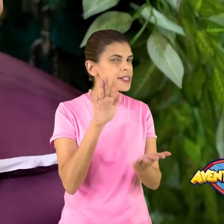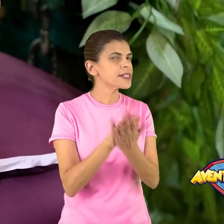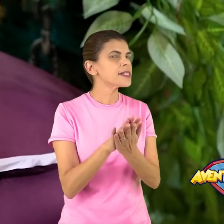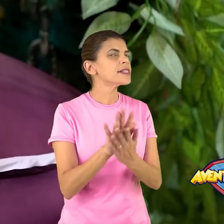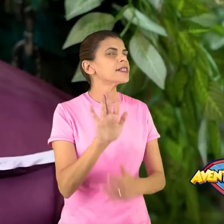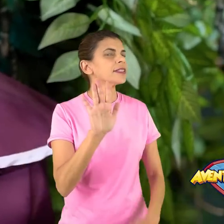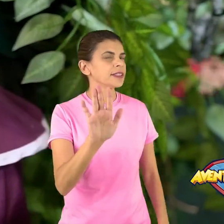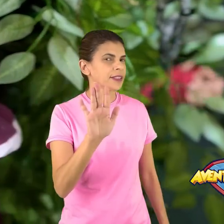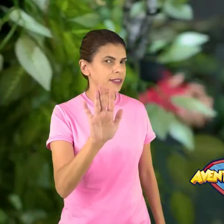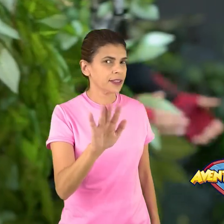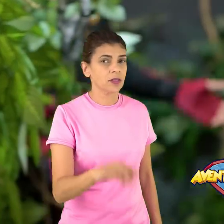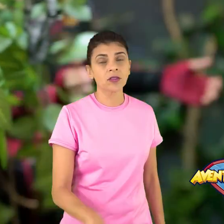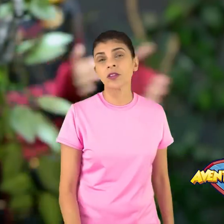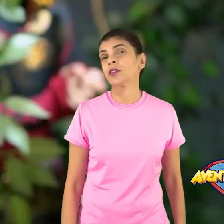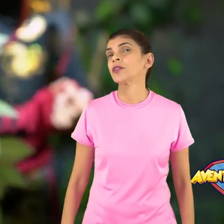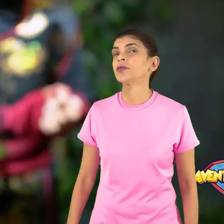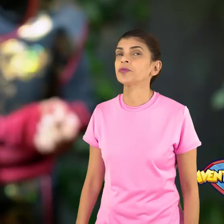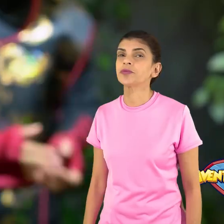comigo.